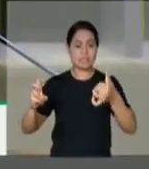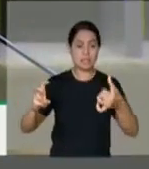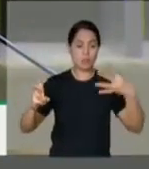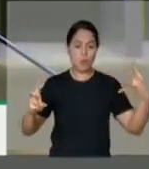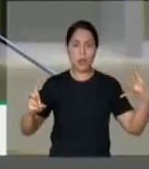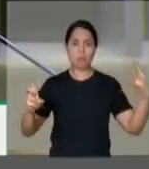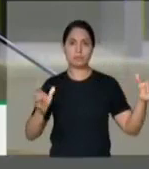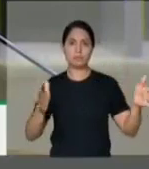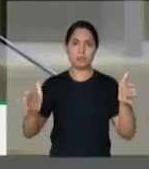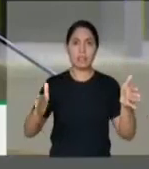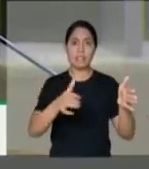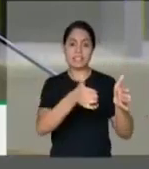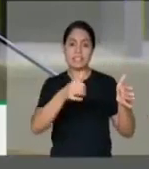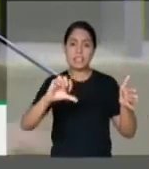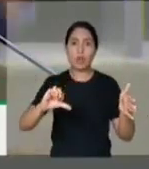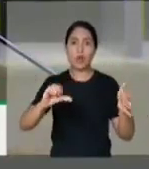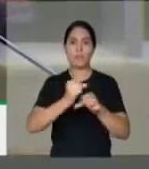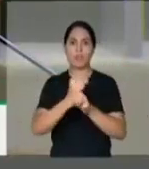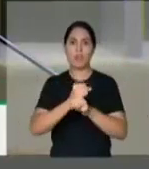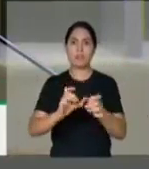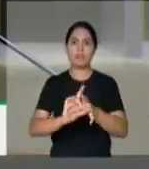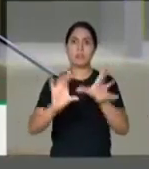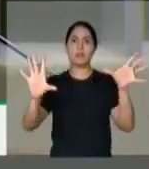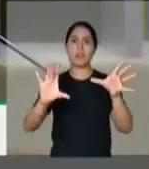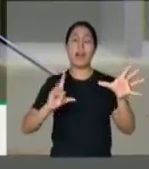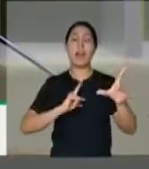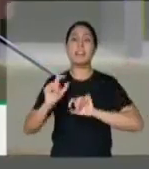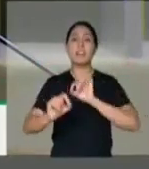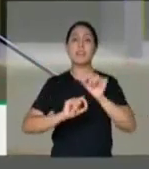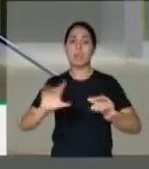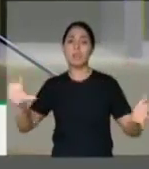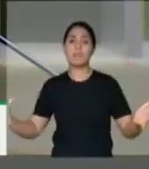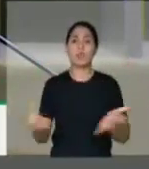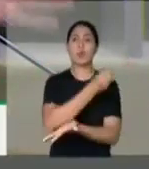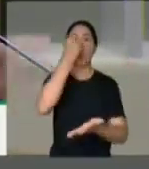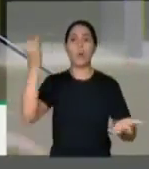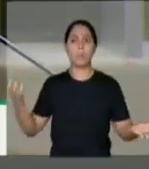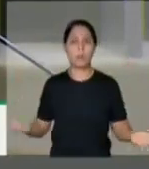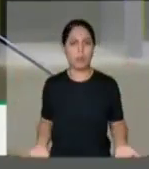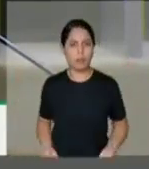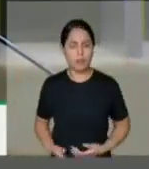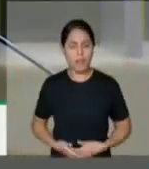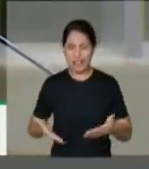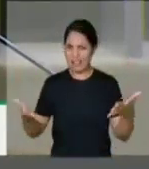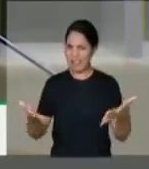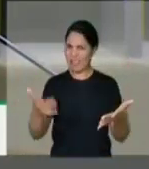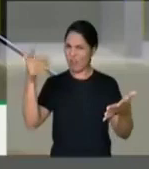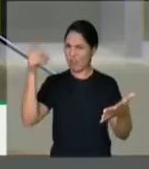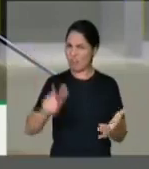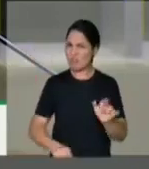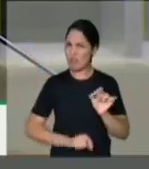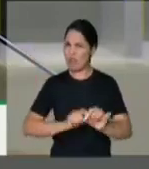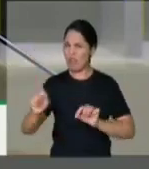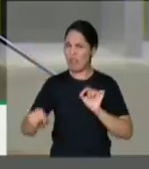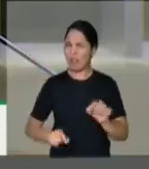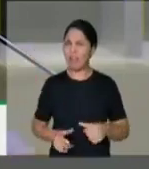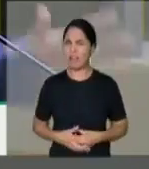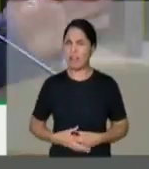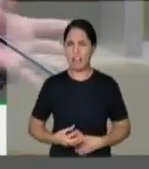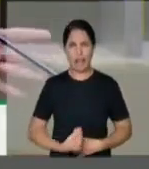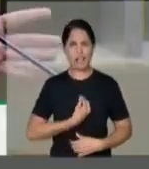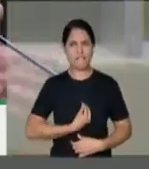apenas 19 anos de democracia. E nós tivemos o golpe. E agora, nesse momento, nós estamos